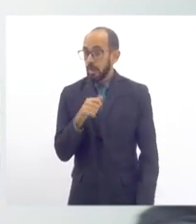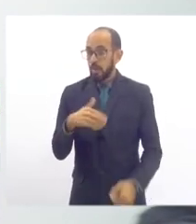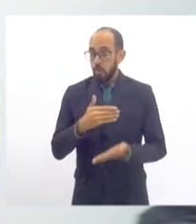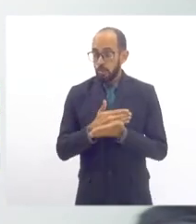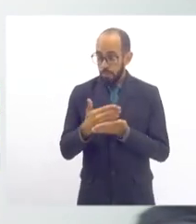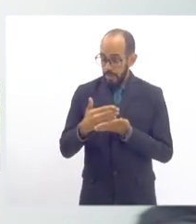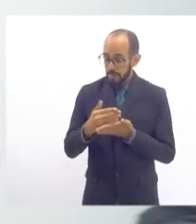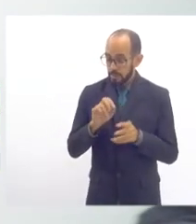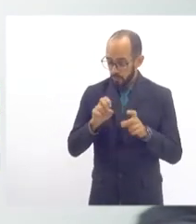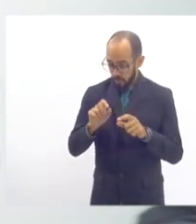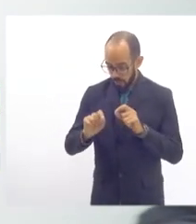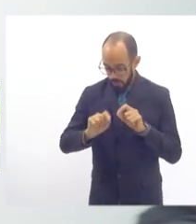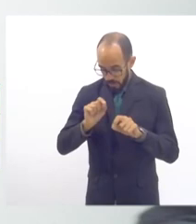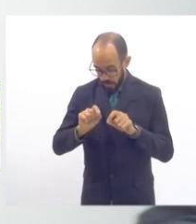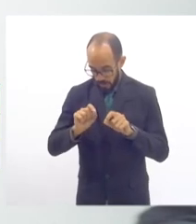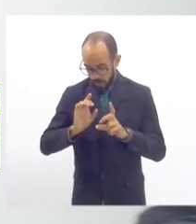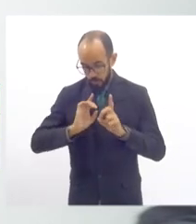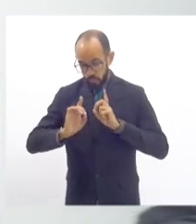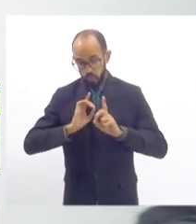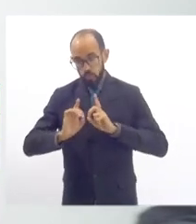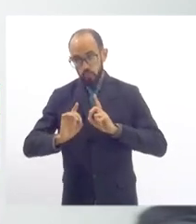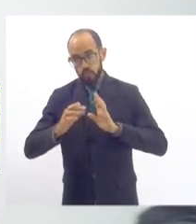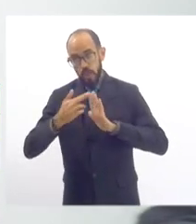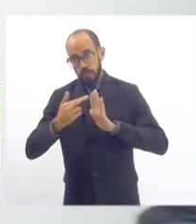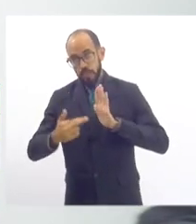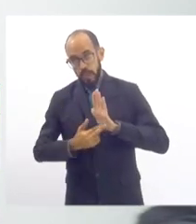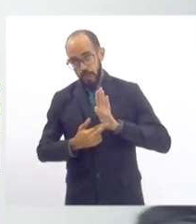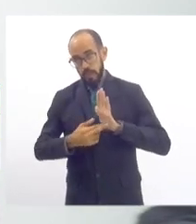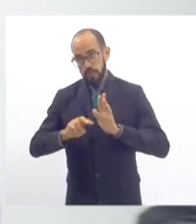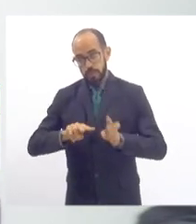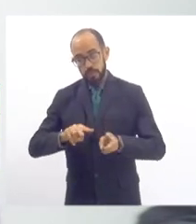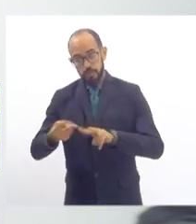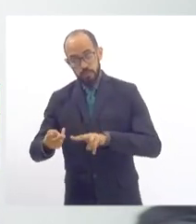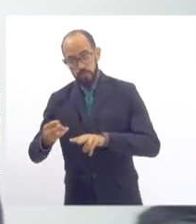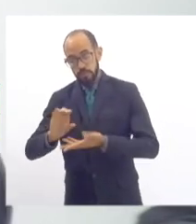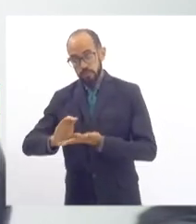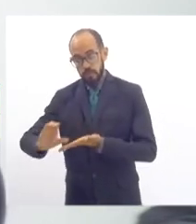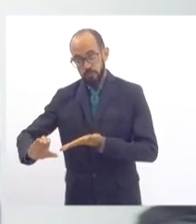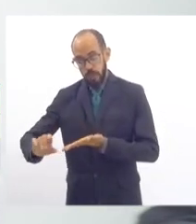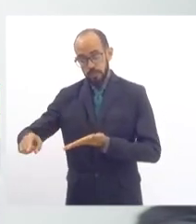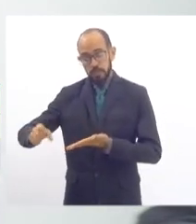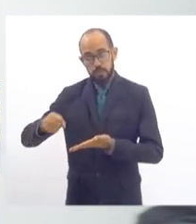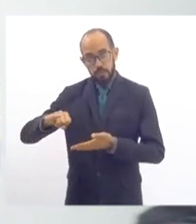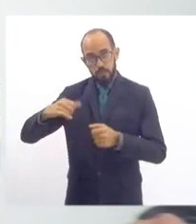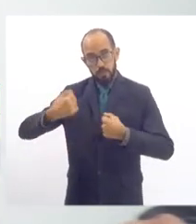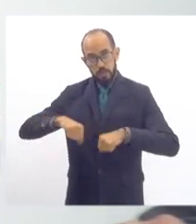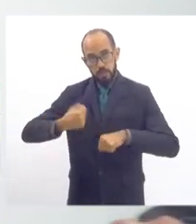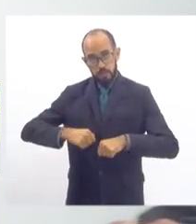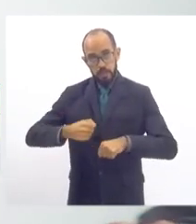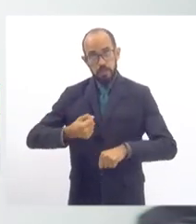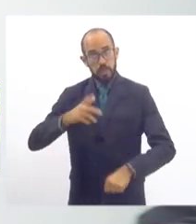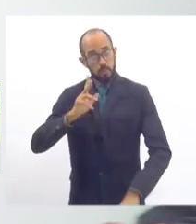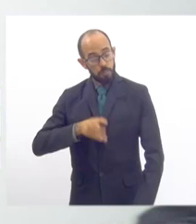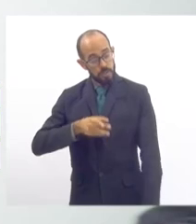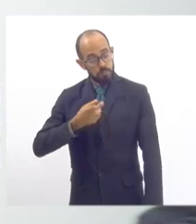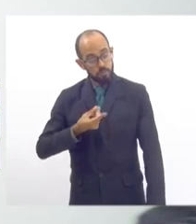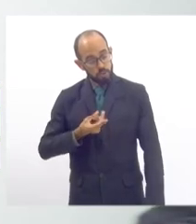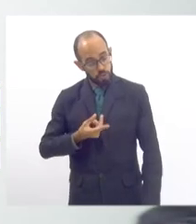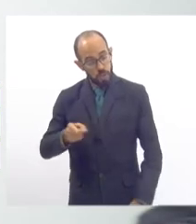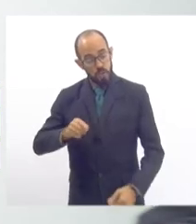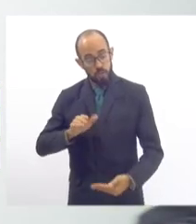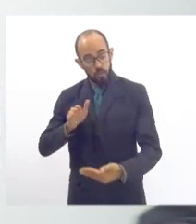a discutir, né, os critérios desses repasses, se são necessários no volume, né, e com os destinatários